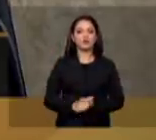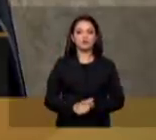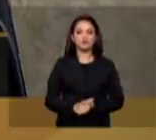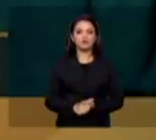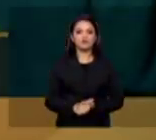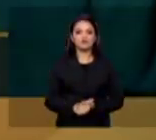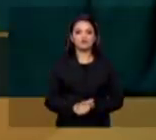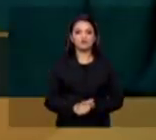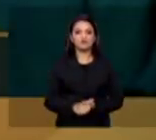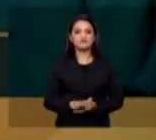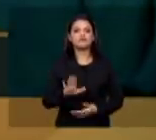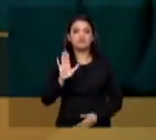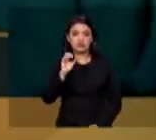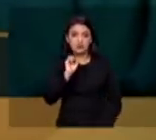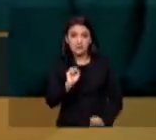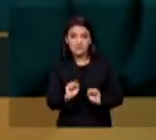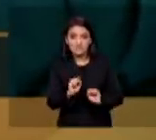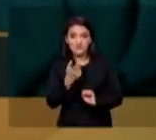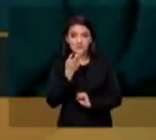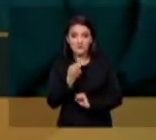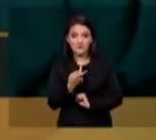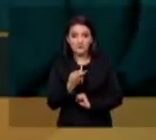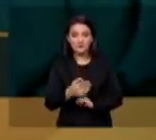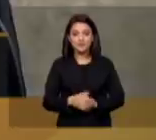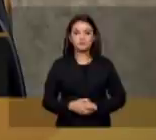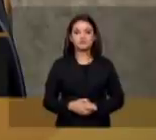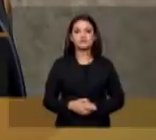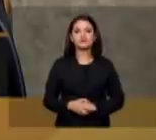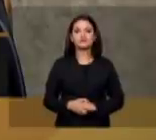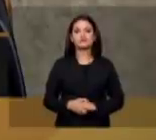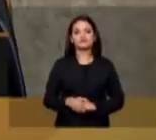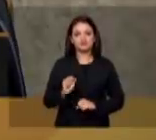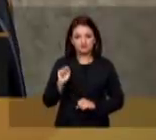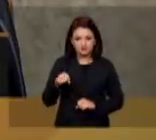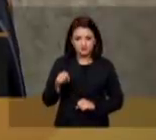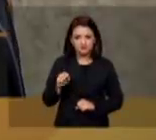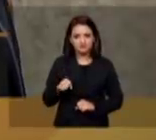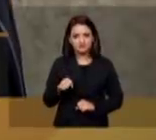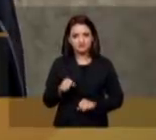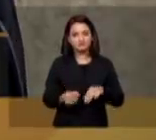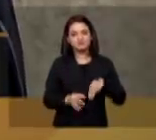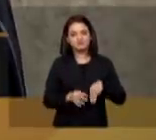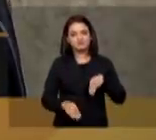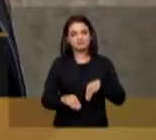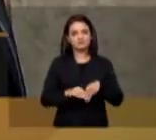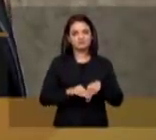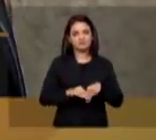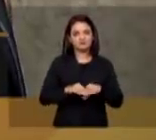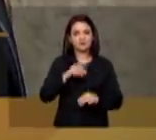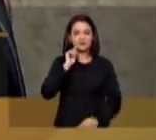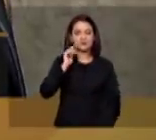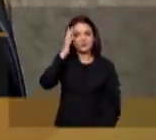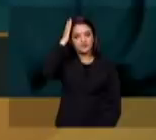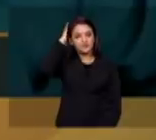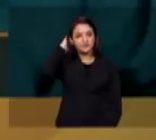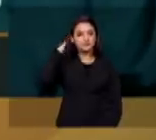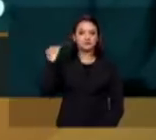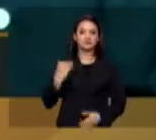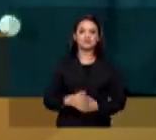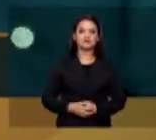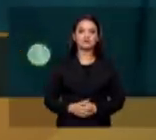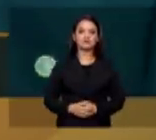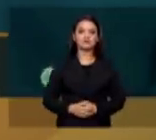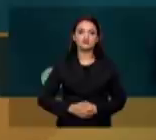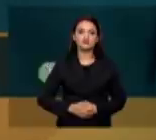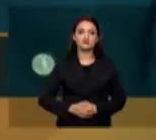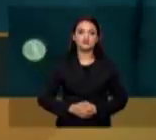Presidente, Vossa Excelência me daria a palavra? Eu concedo a palavra à Sua Excelência, ministro Marco Aurélio. Presidente, nós ainda